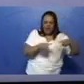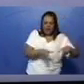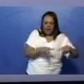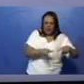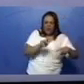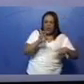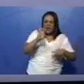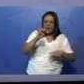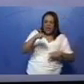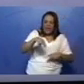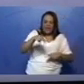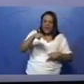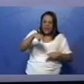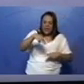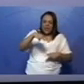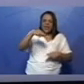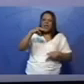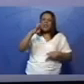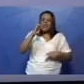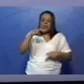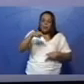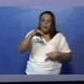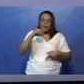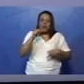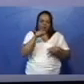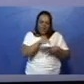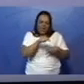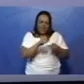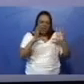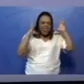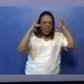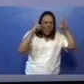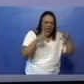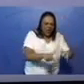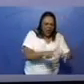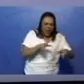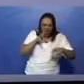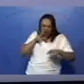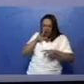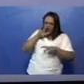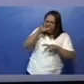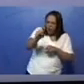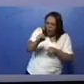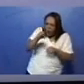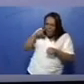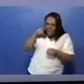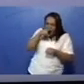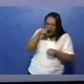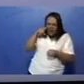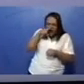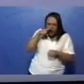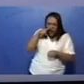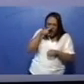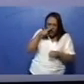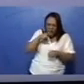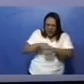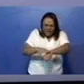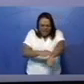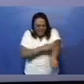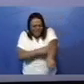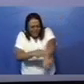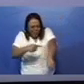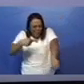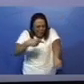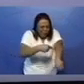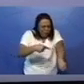leão extremamente forte, né, e muito perigoso, porque nada penetrava o couro dele. Então,